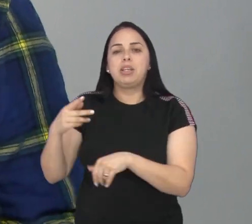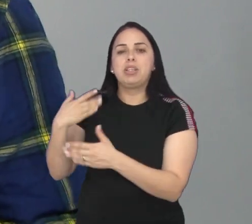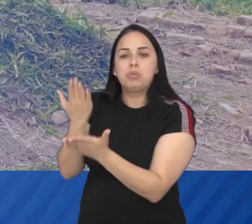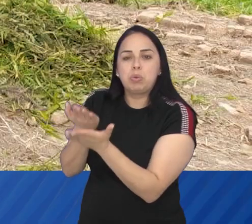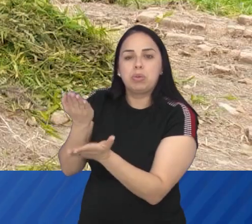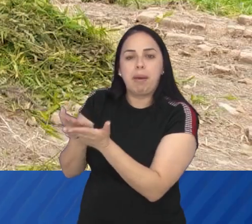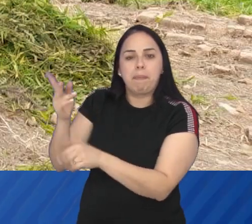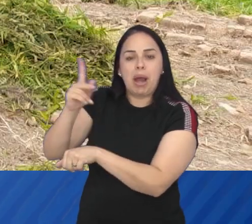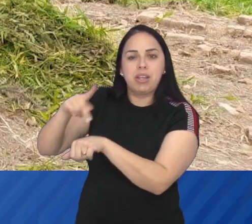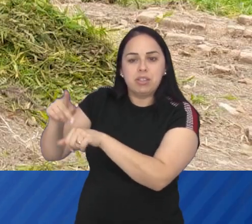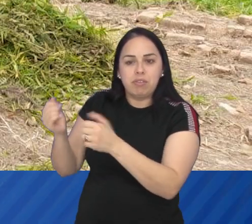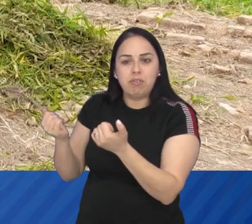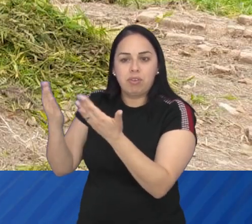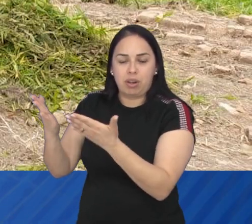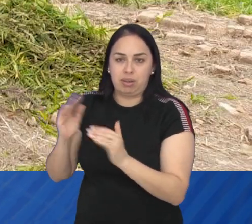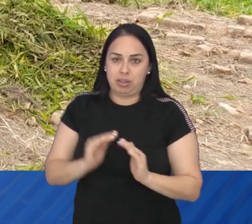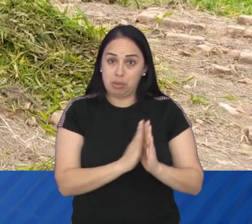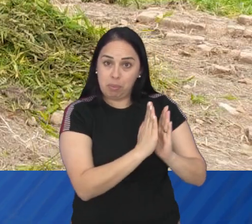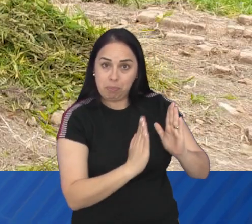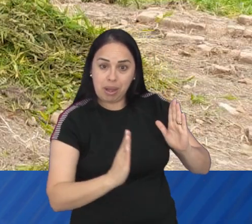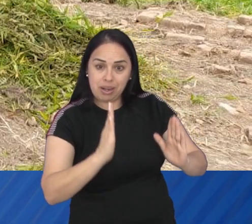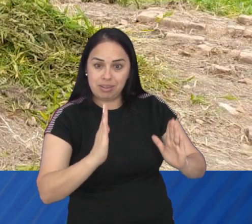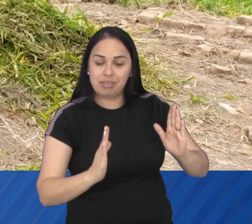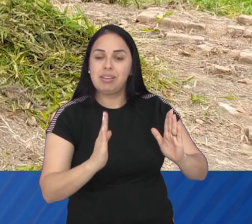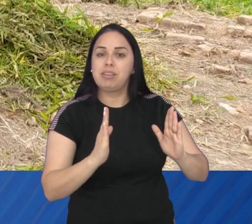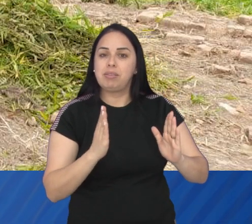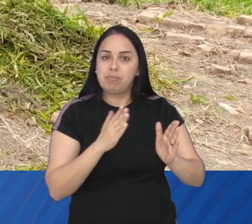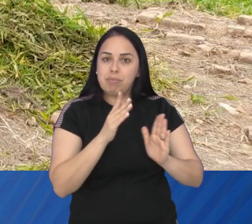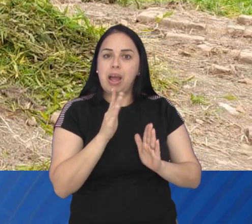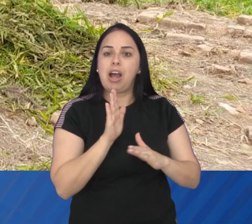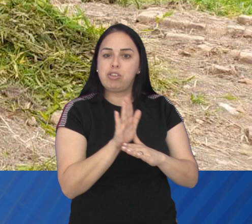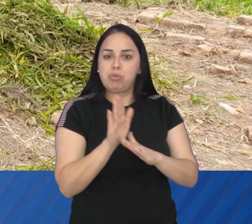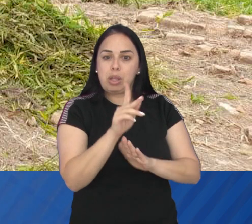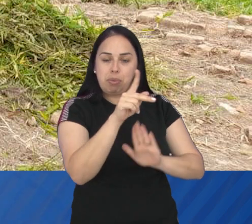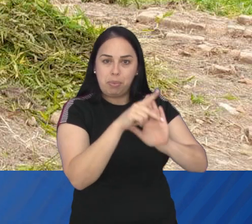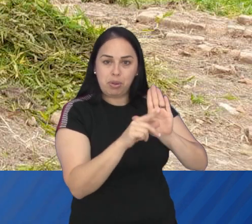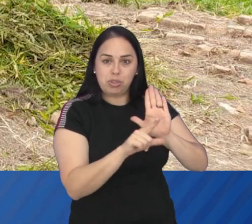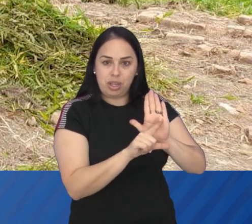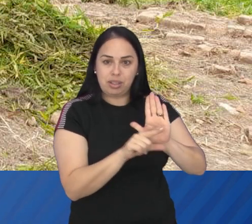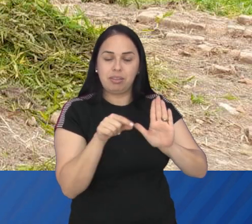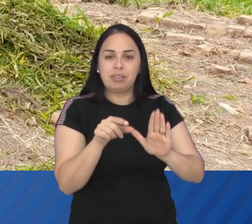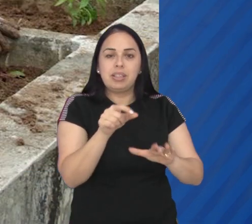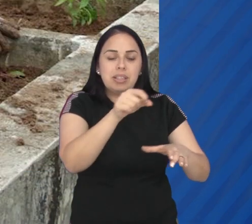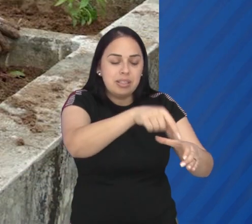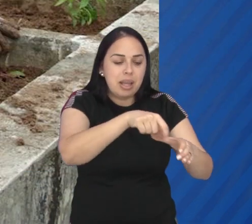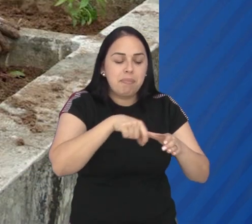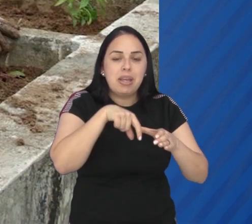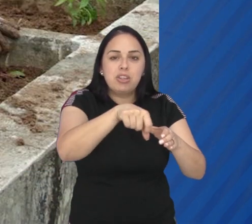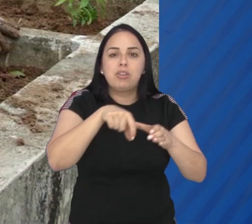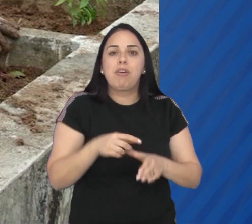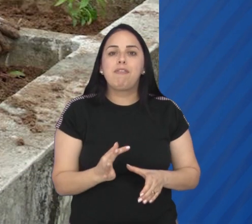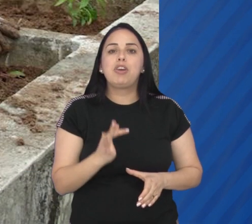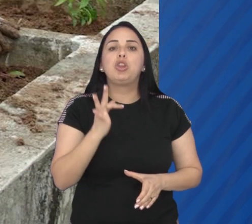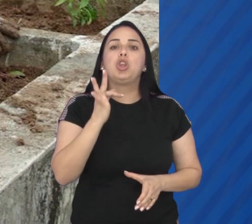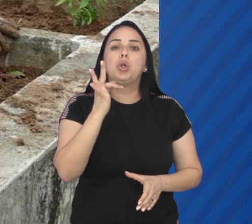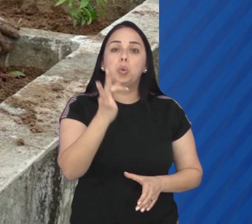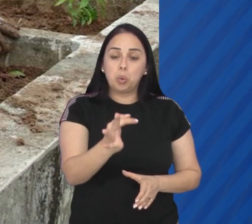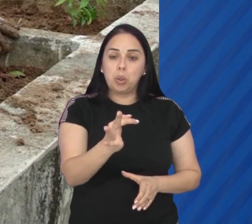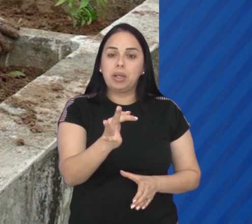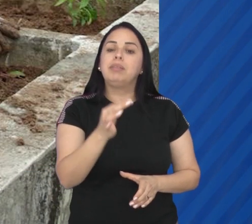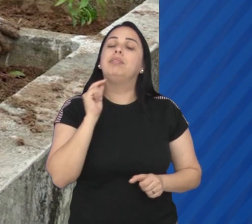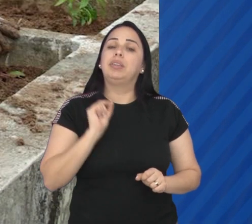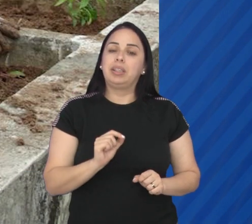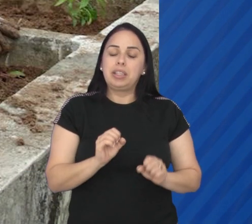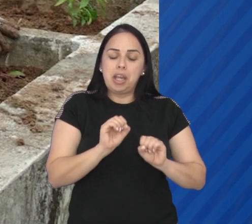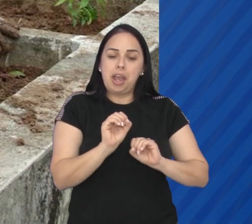exterior. Durante a preparação, os jovens participam de vários projetos. Um deles é o Sementes do